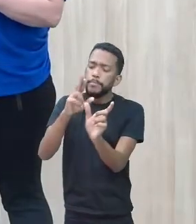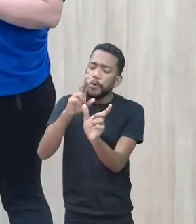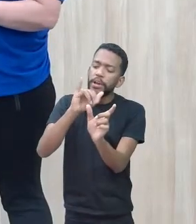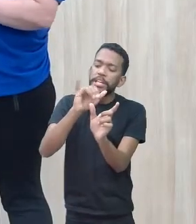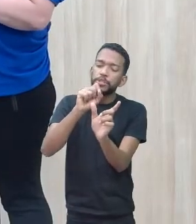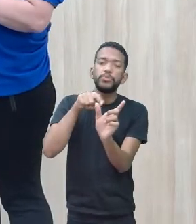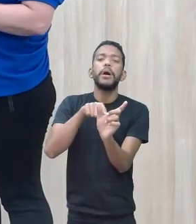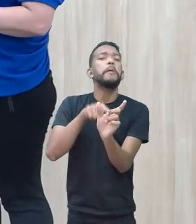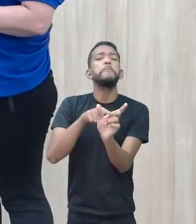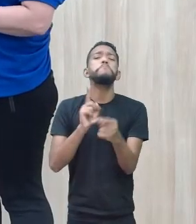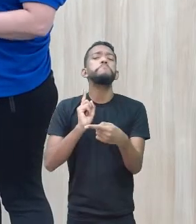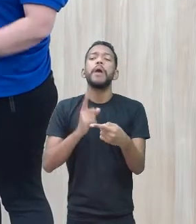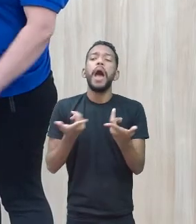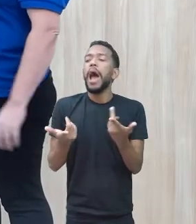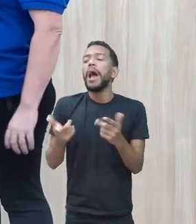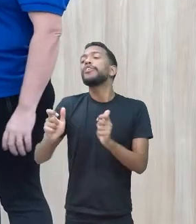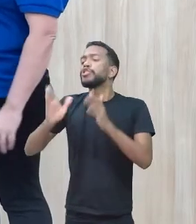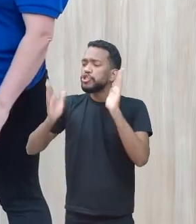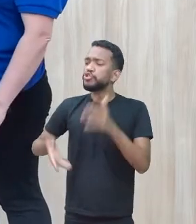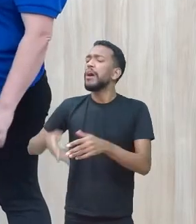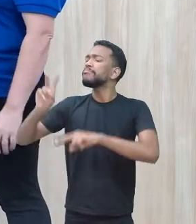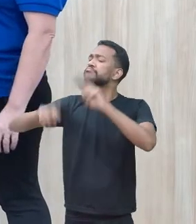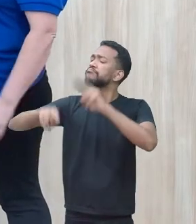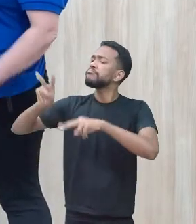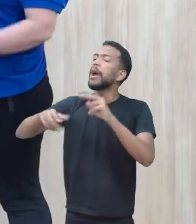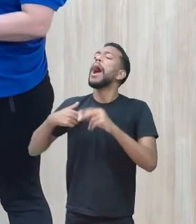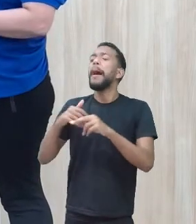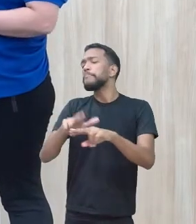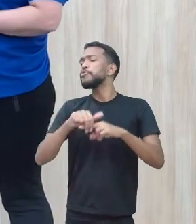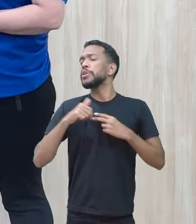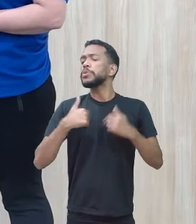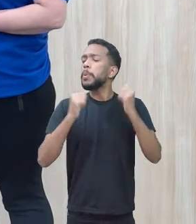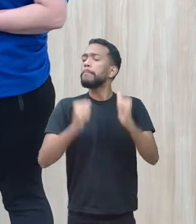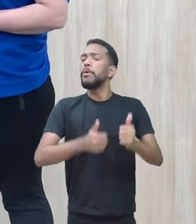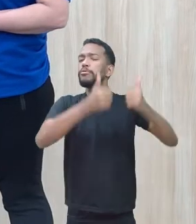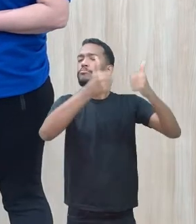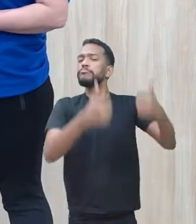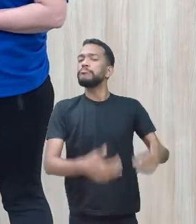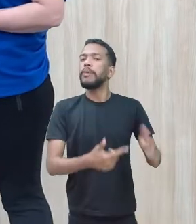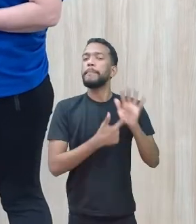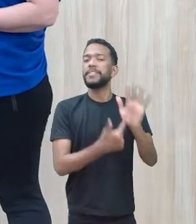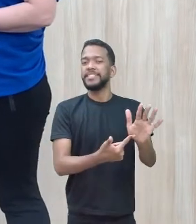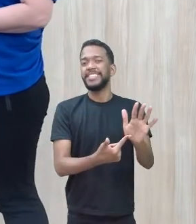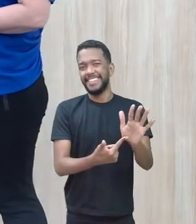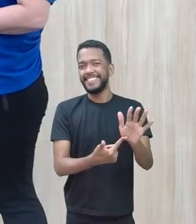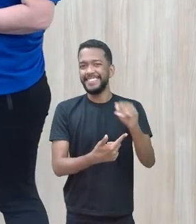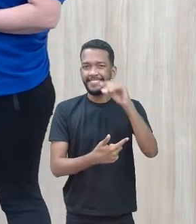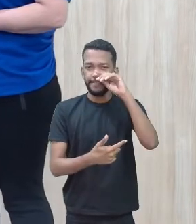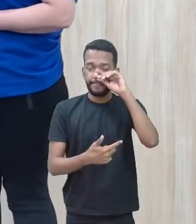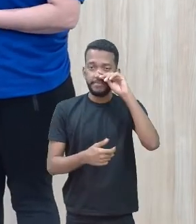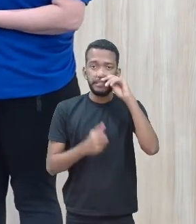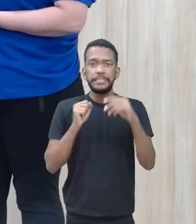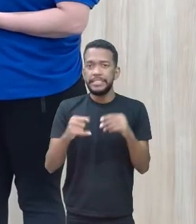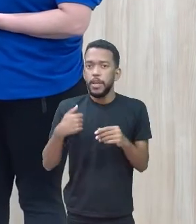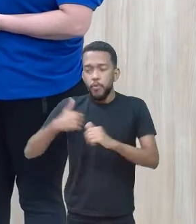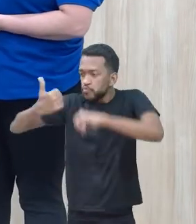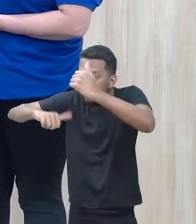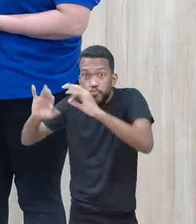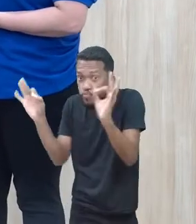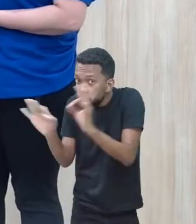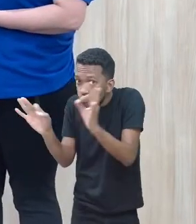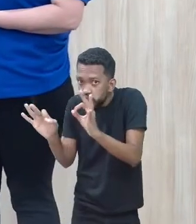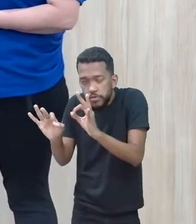essa conclusão aí, não é? Por isso posso apresentá-lo. Se o projeto não tivesse sido